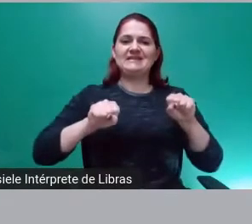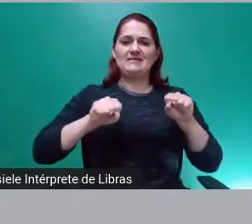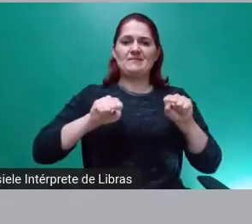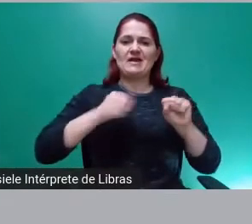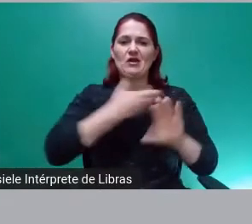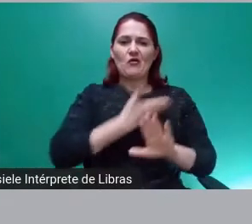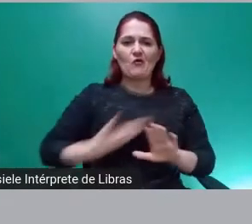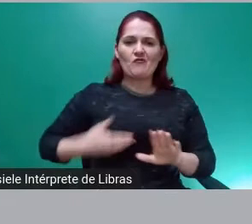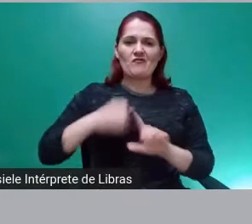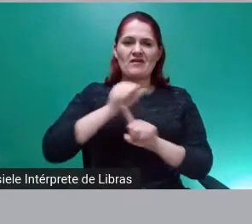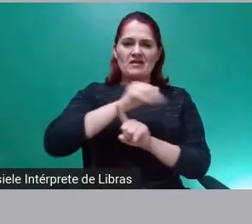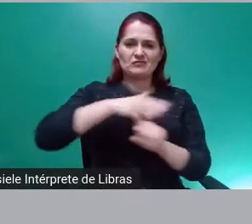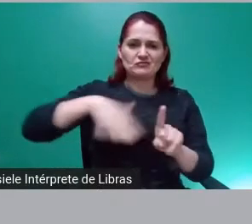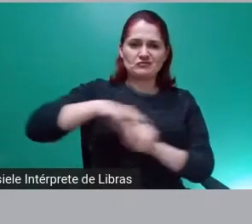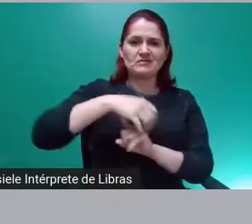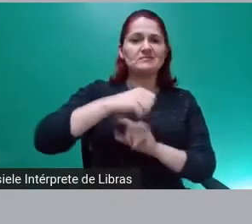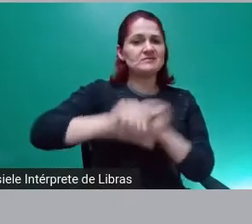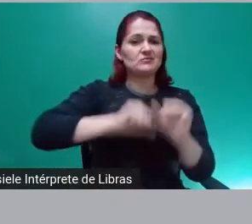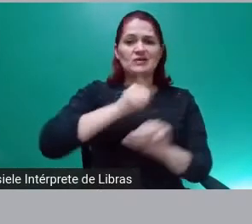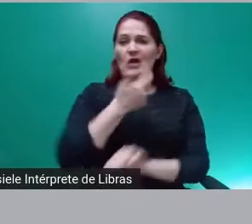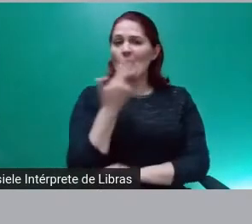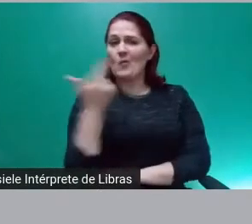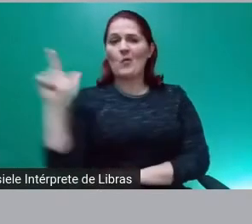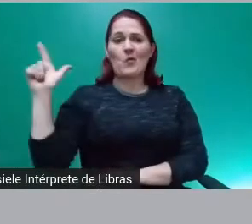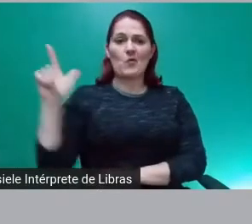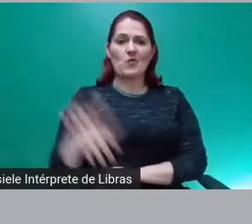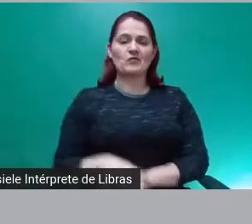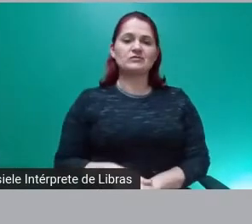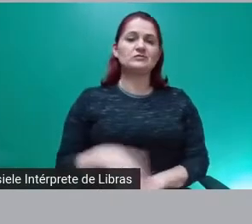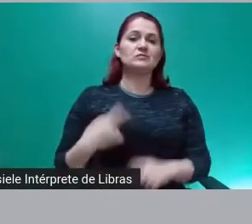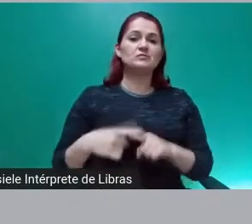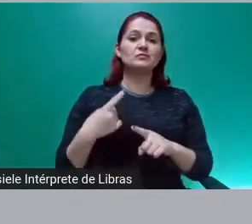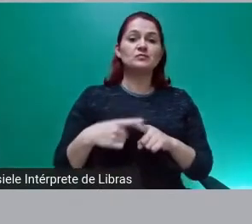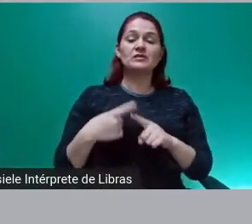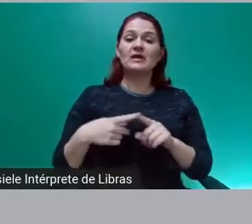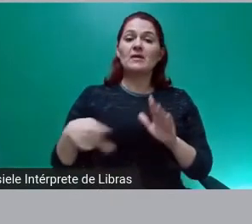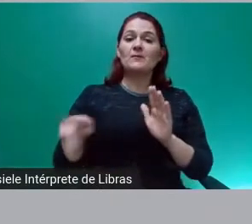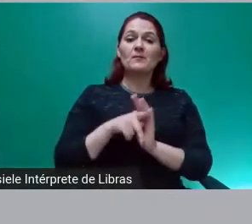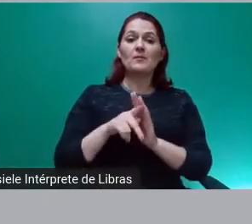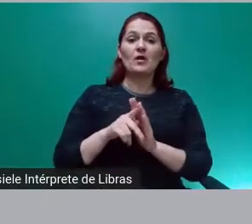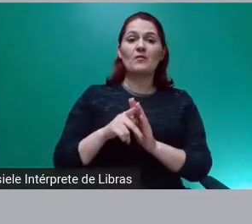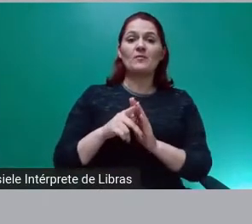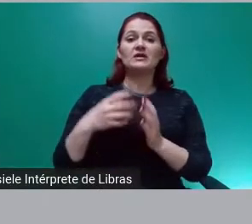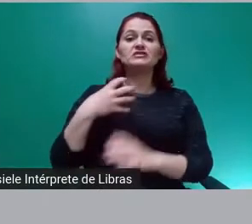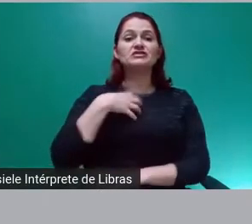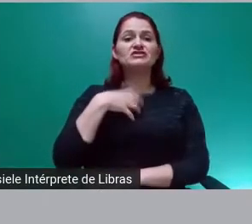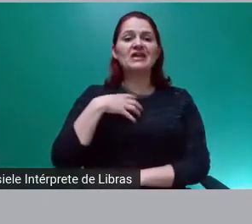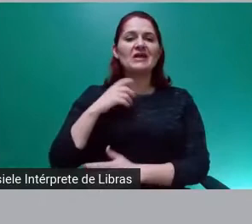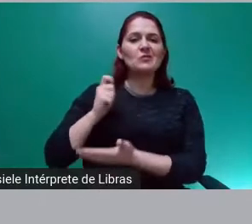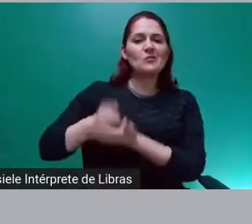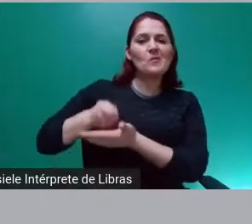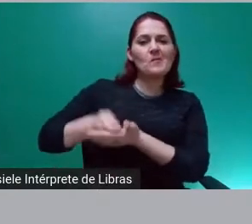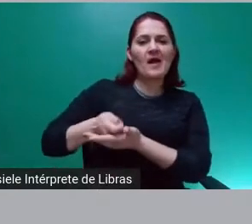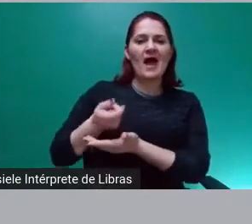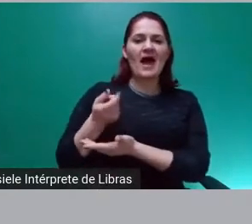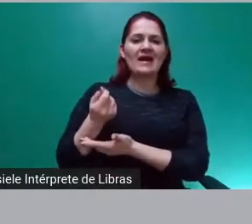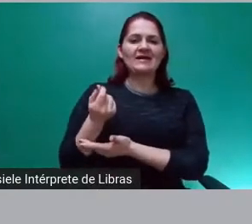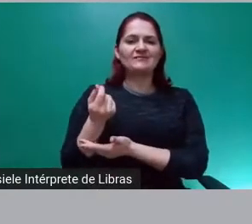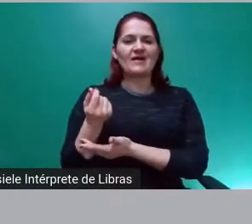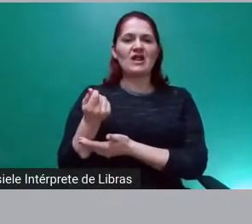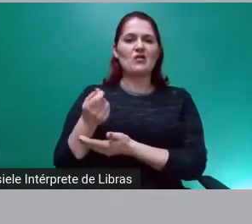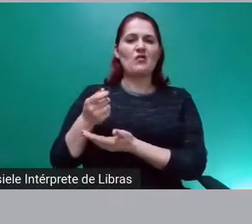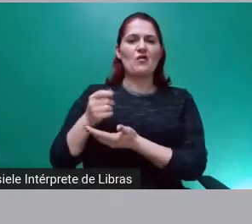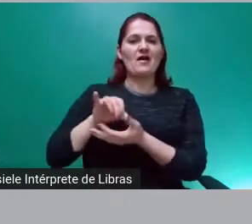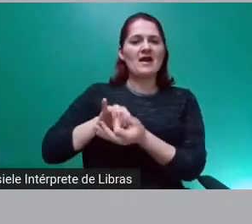veja, toda a remuneração dessas formas de capital está na propriedade de títulos, como na propriedade dos